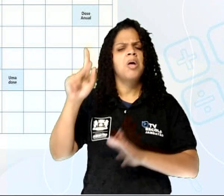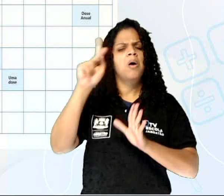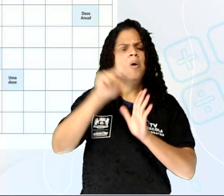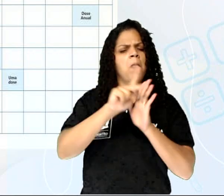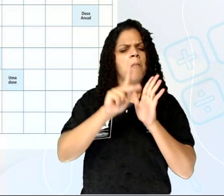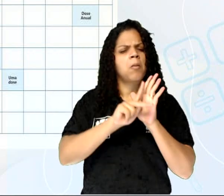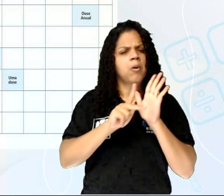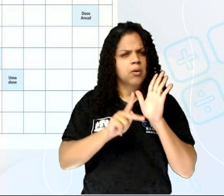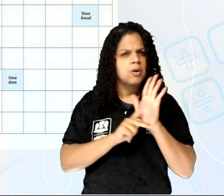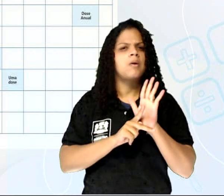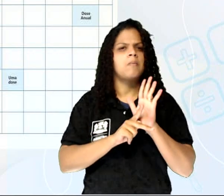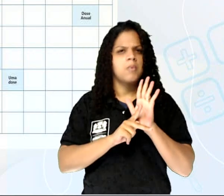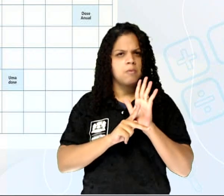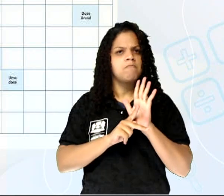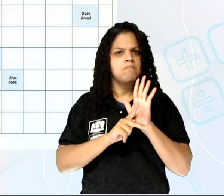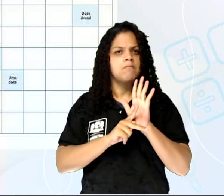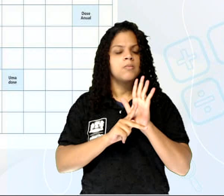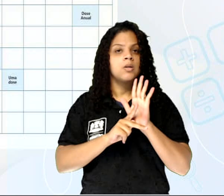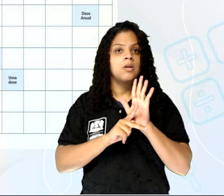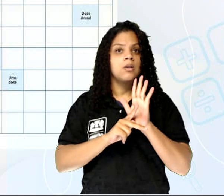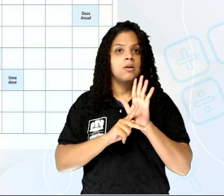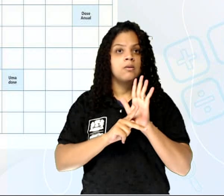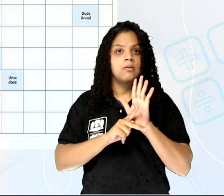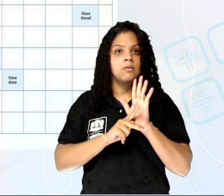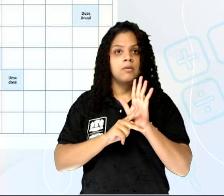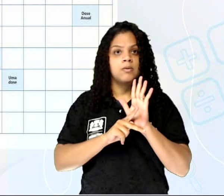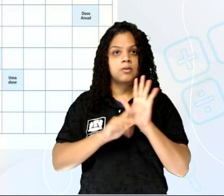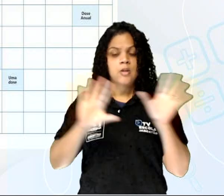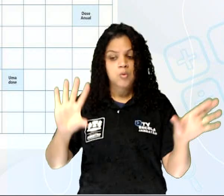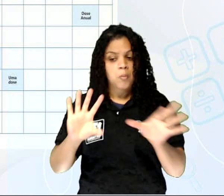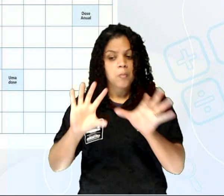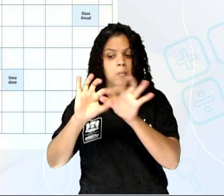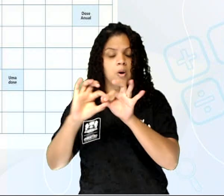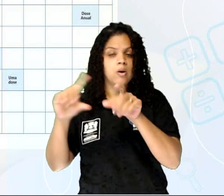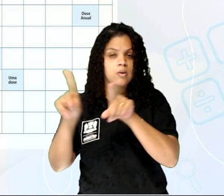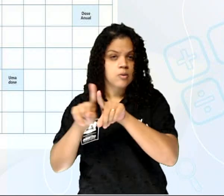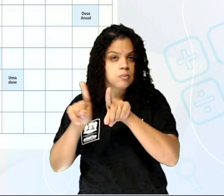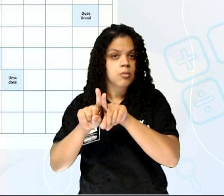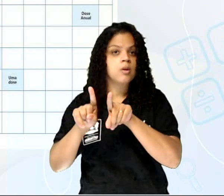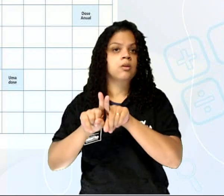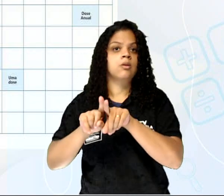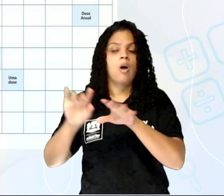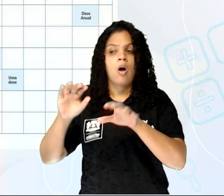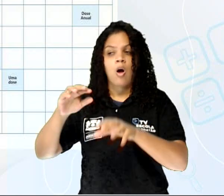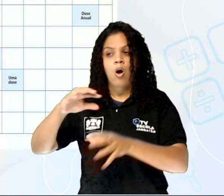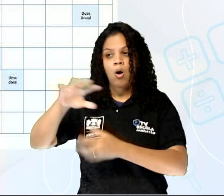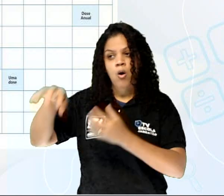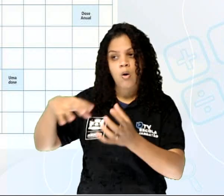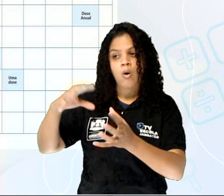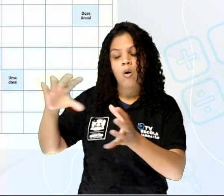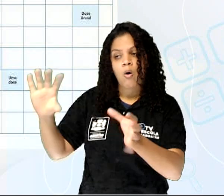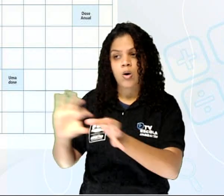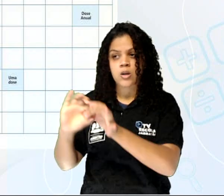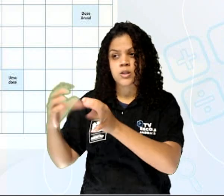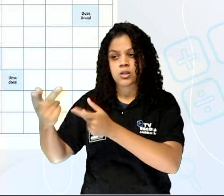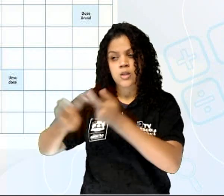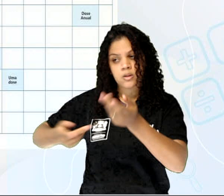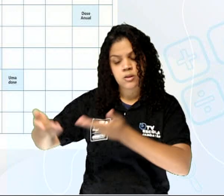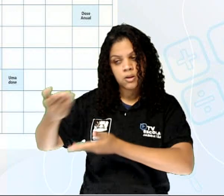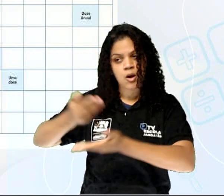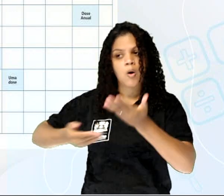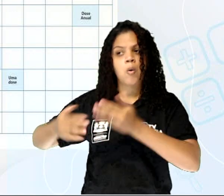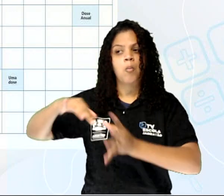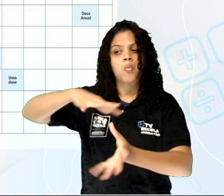reconhecido internacionalmente, sendo parte integrante do programa da Organização Mundial de Saúde, com o apoio da Unicef,